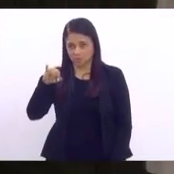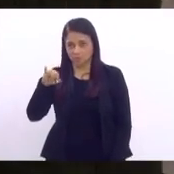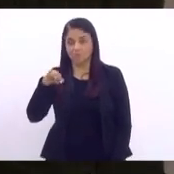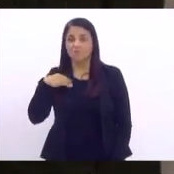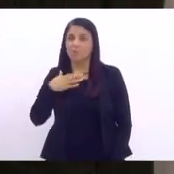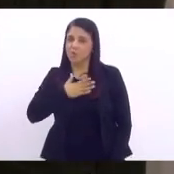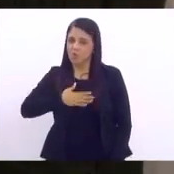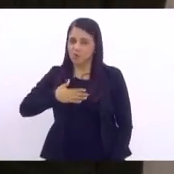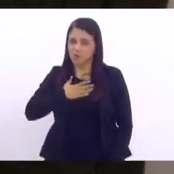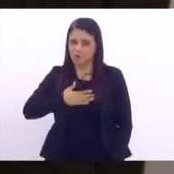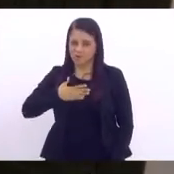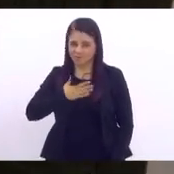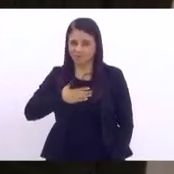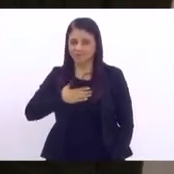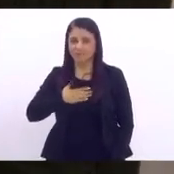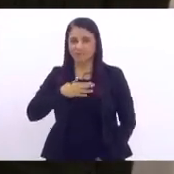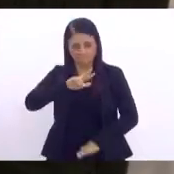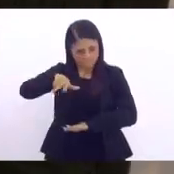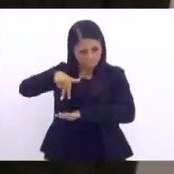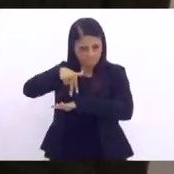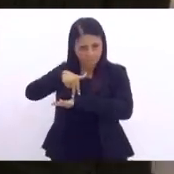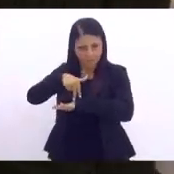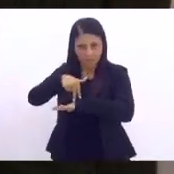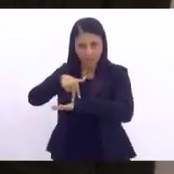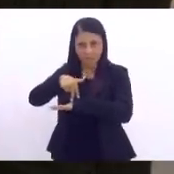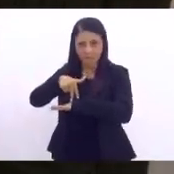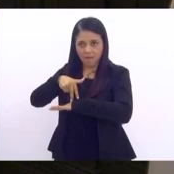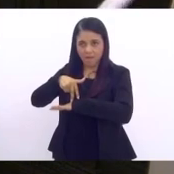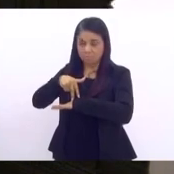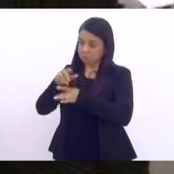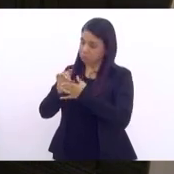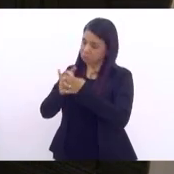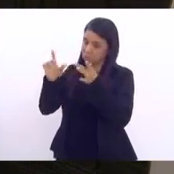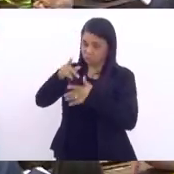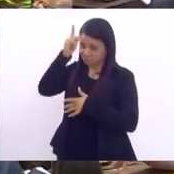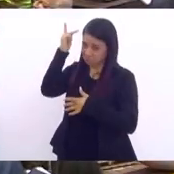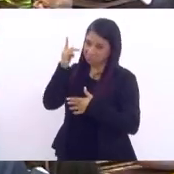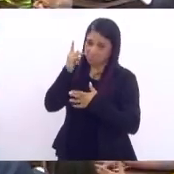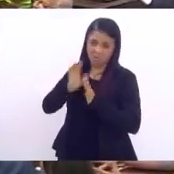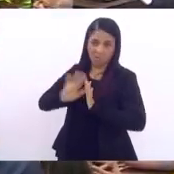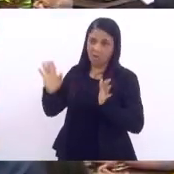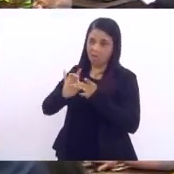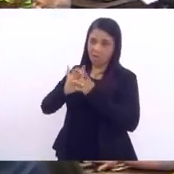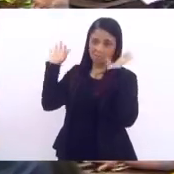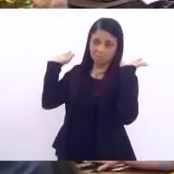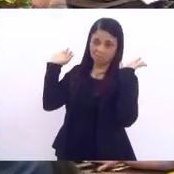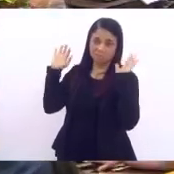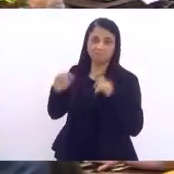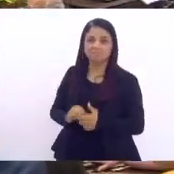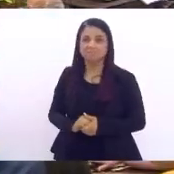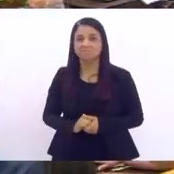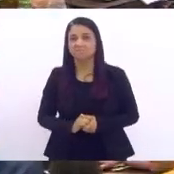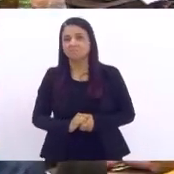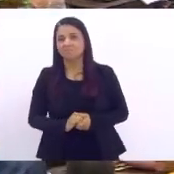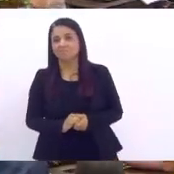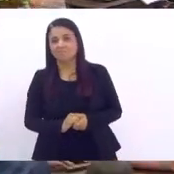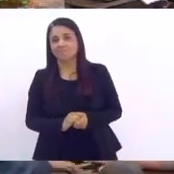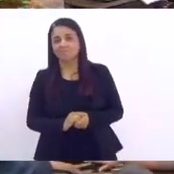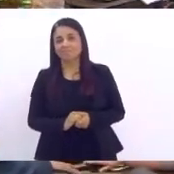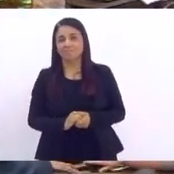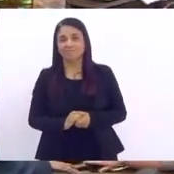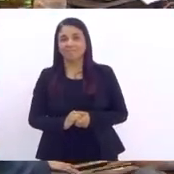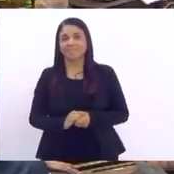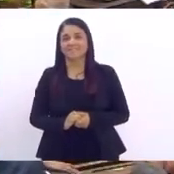tribuna? Luiz Paulo, autorizado, está autorizado. Está aí olhando para o senhor. Senhor presidente, fico até